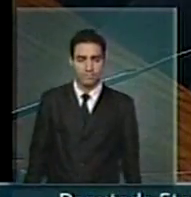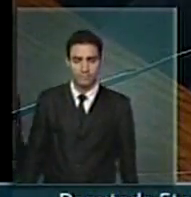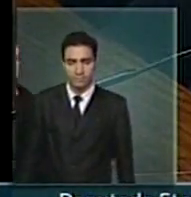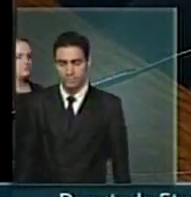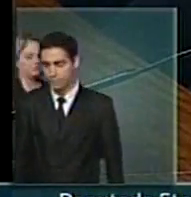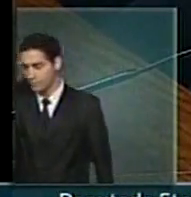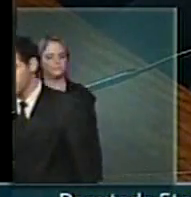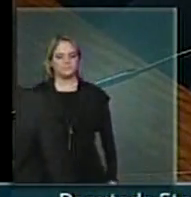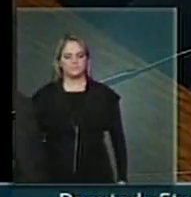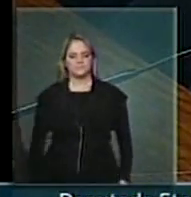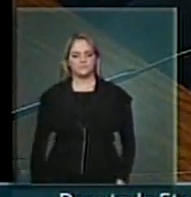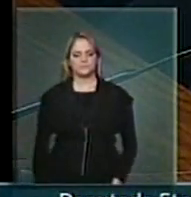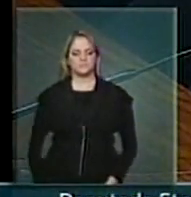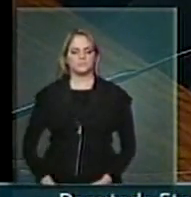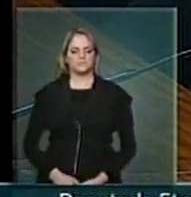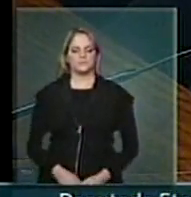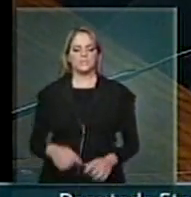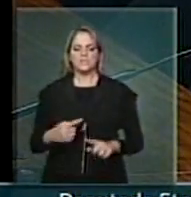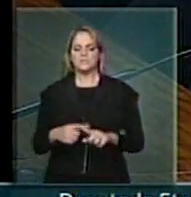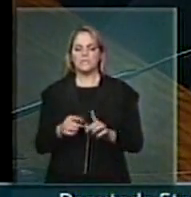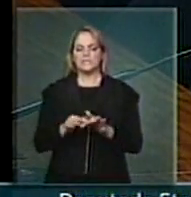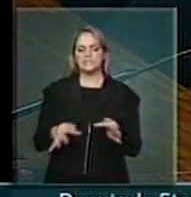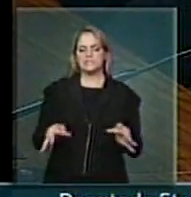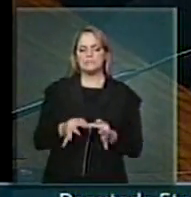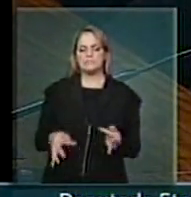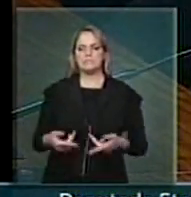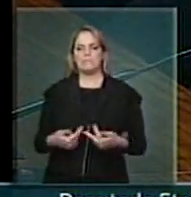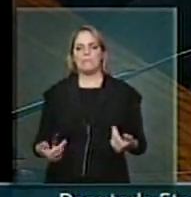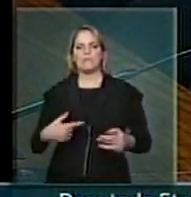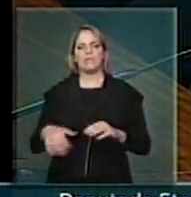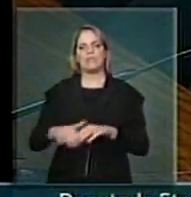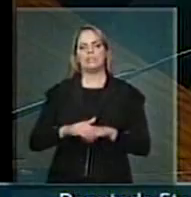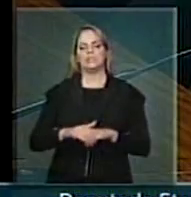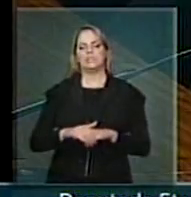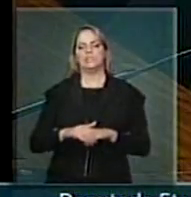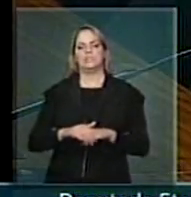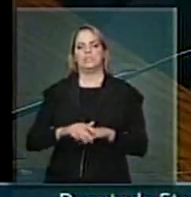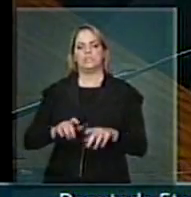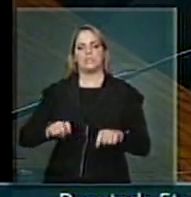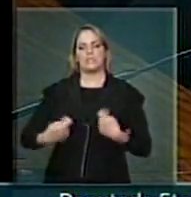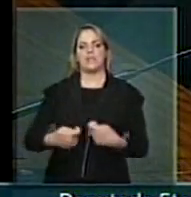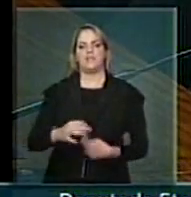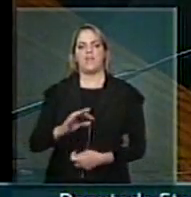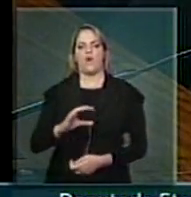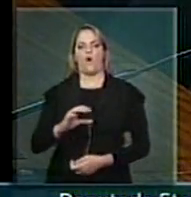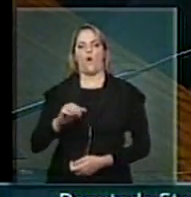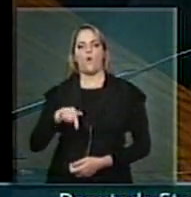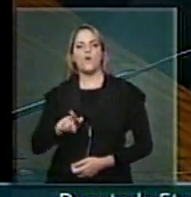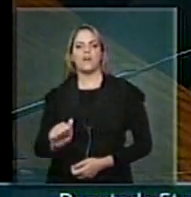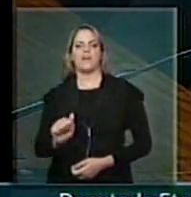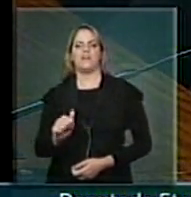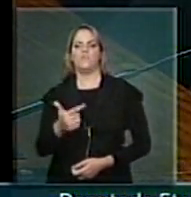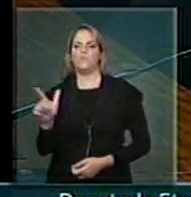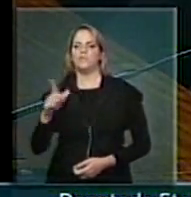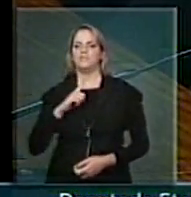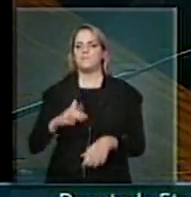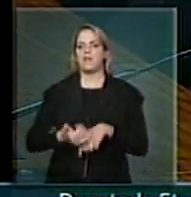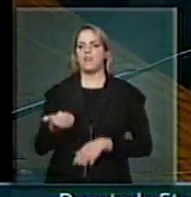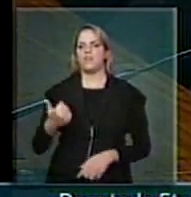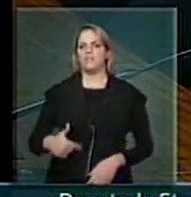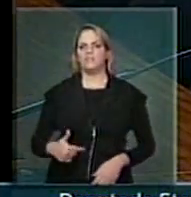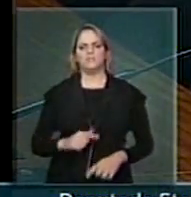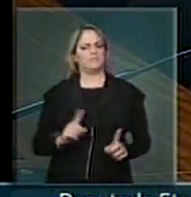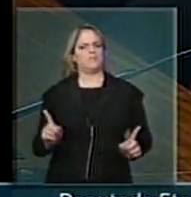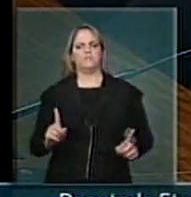o tênis conga quando todo mundo tem Nike não. Ele não está preparado, nós não demos subsídio para que ele conquiste